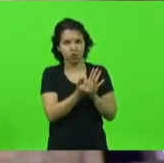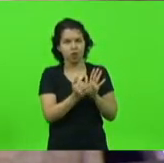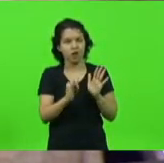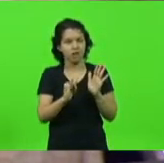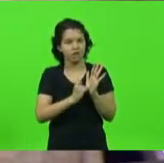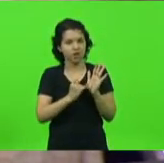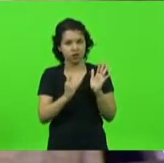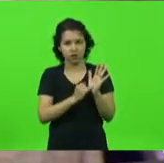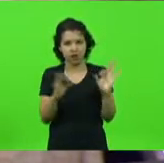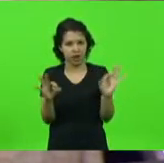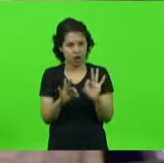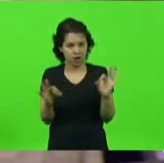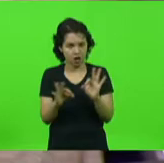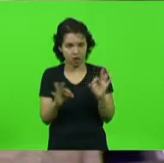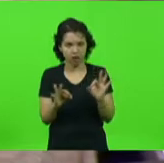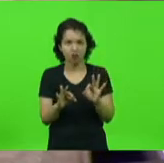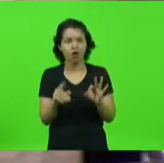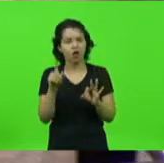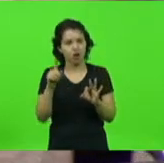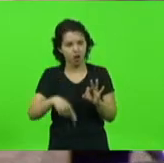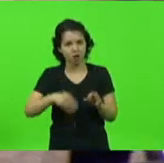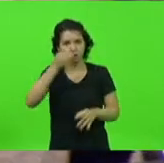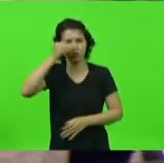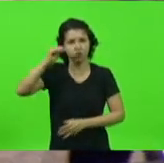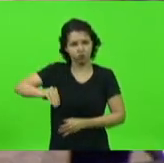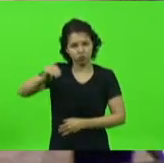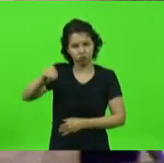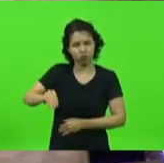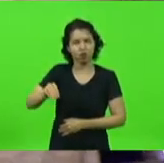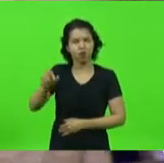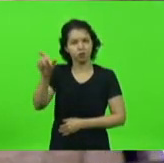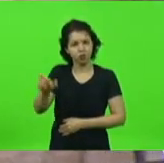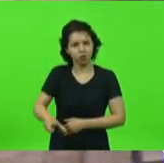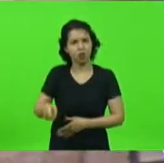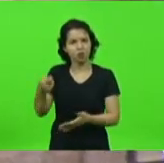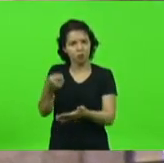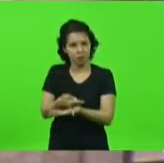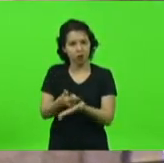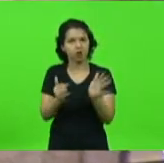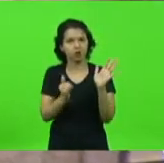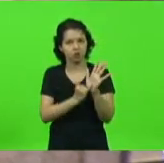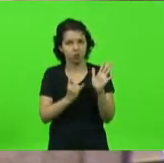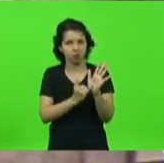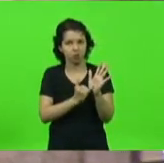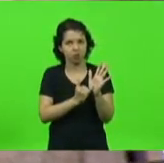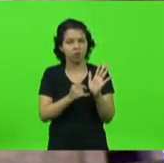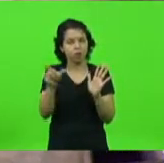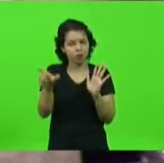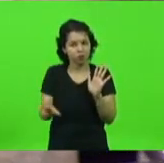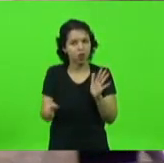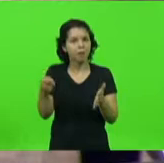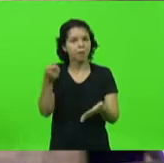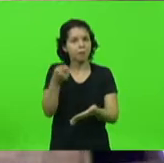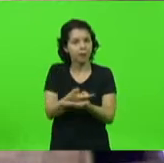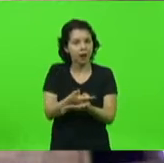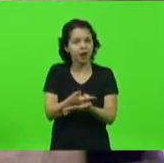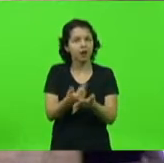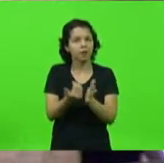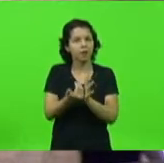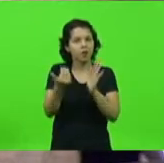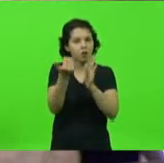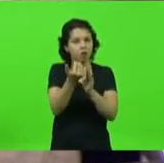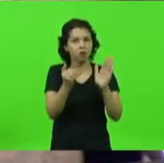um desrespeito com o pagador de impostos catarinense. Quem paga a maior parte da carga